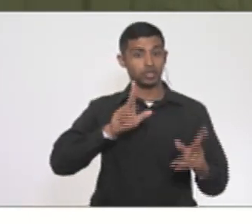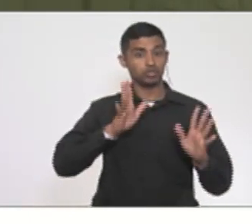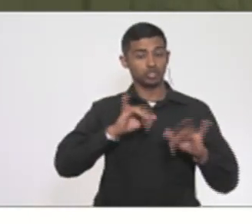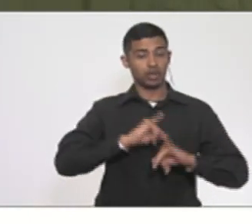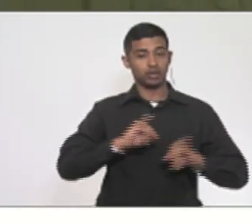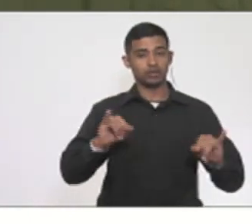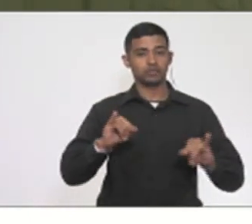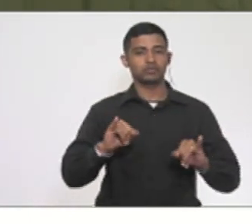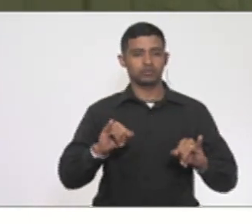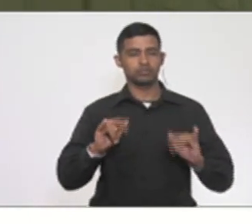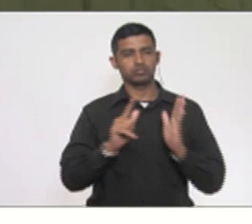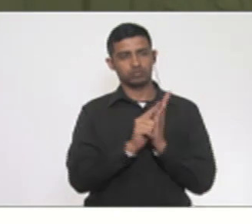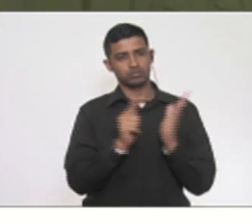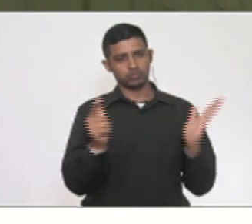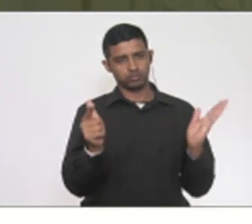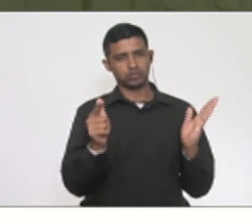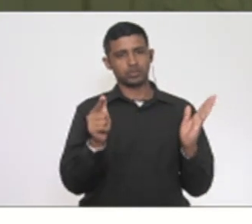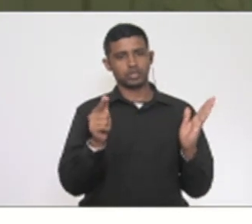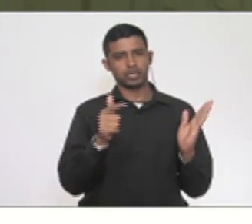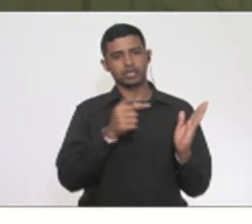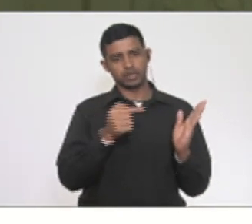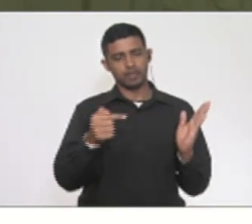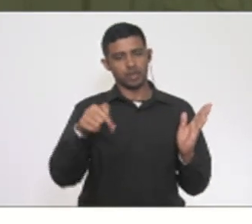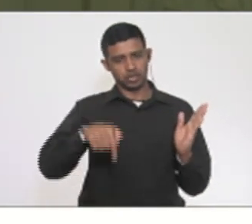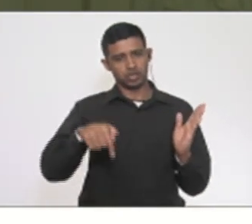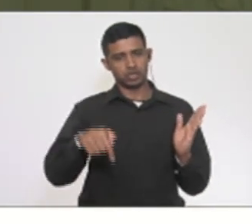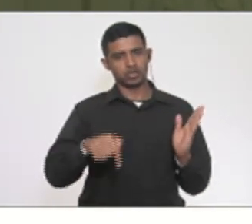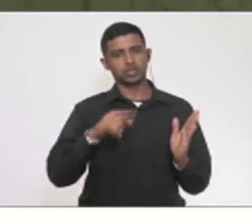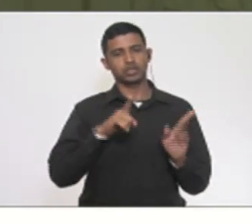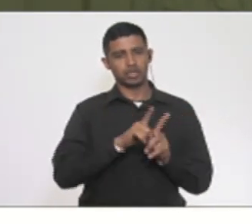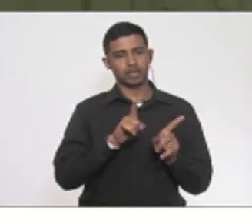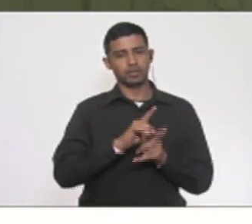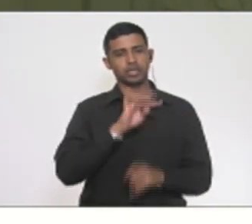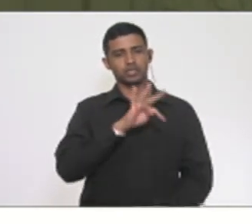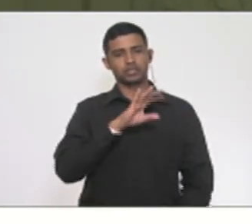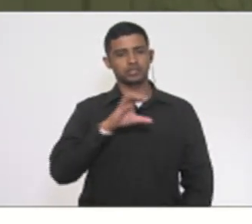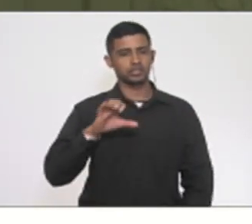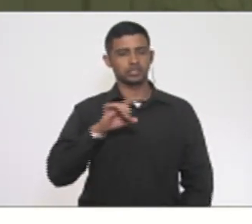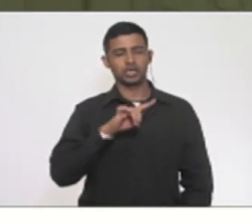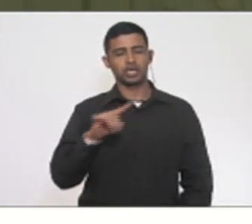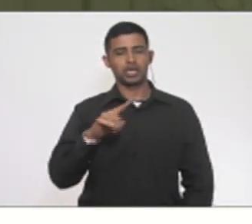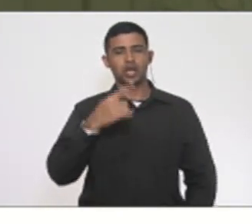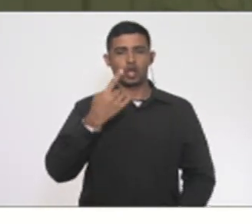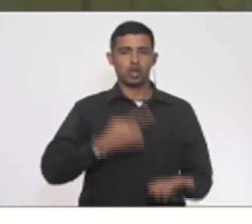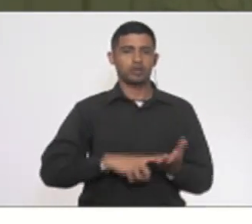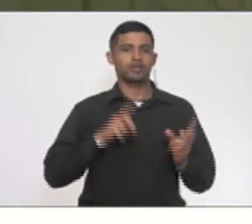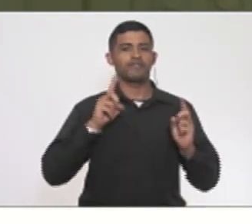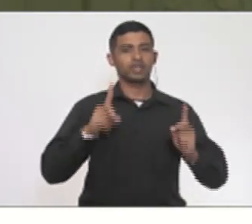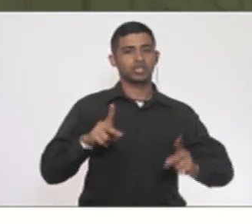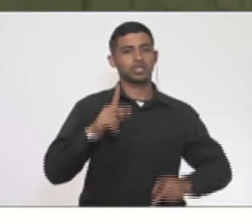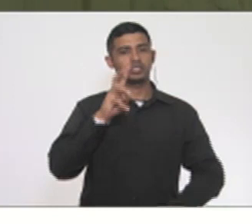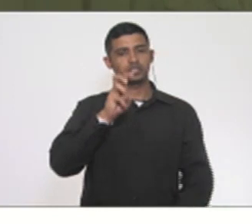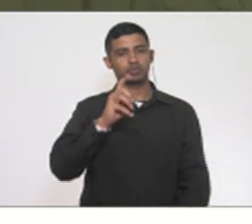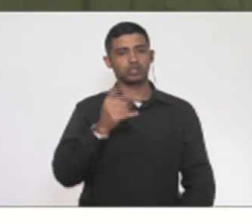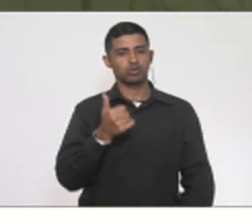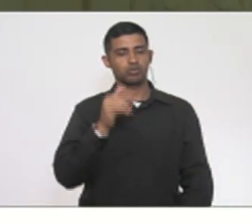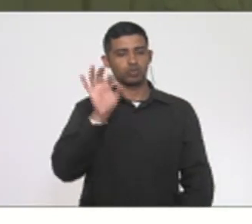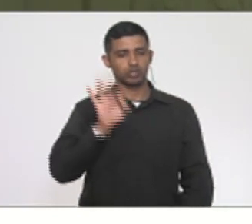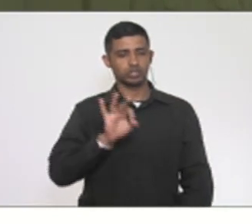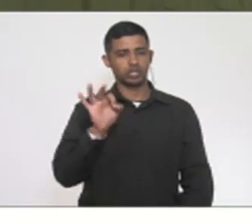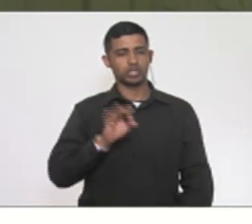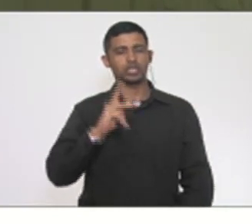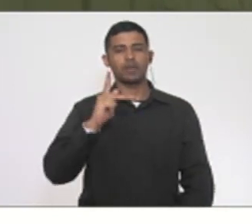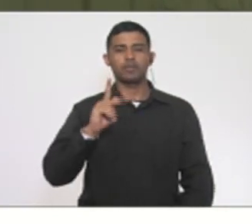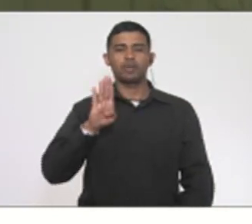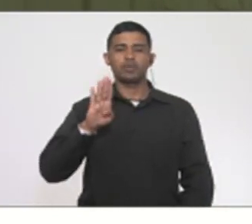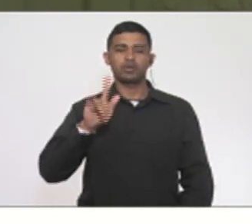está no jornal esse fim de semana, e está no TCC, no compromisso dela também, de vender os 51% dela na ATBG. Ela